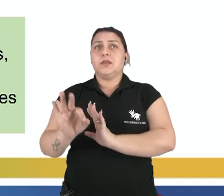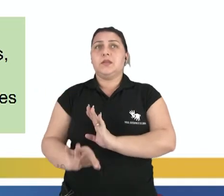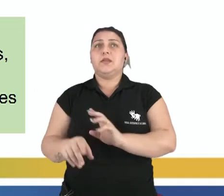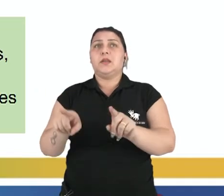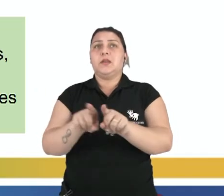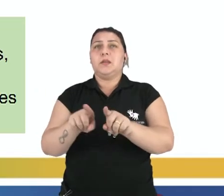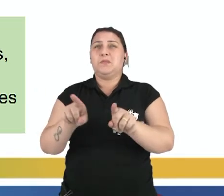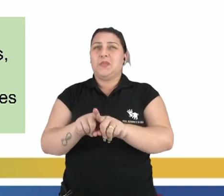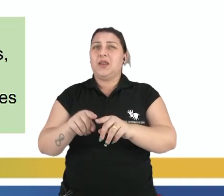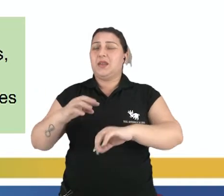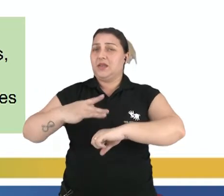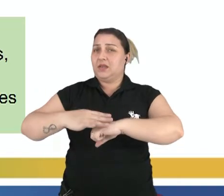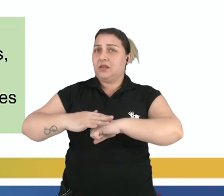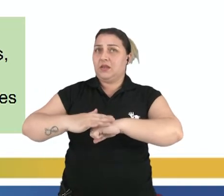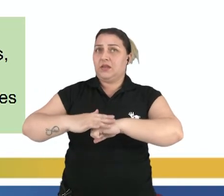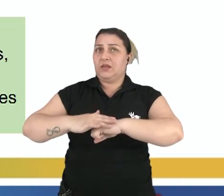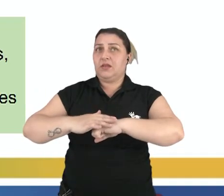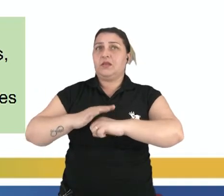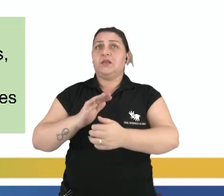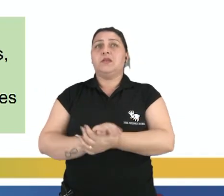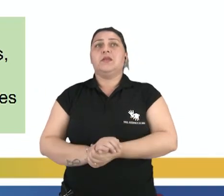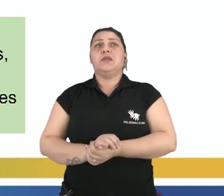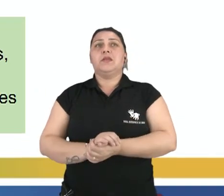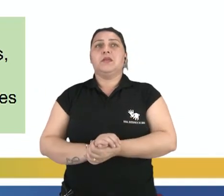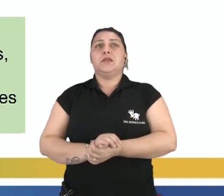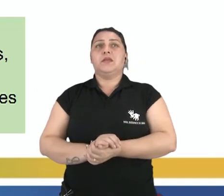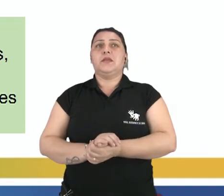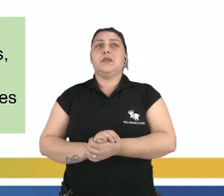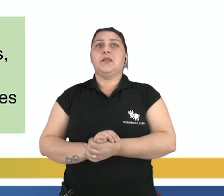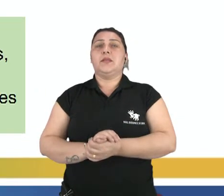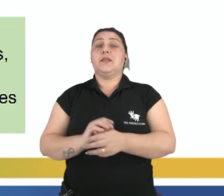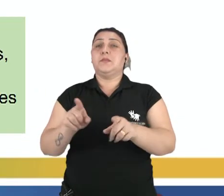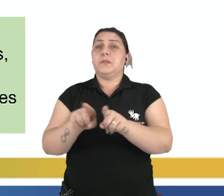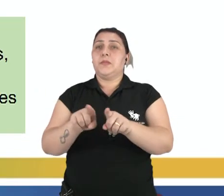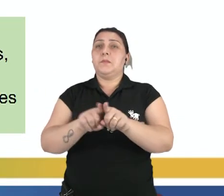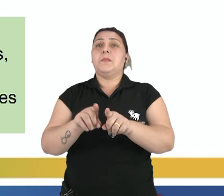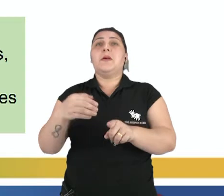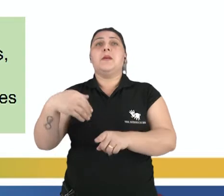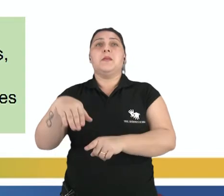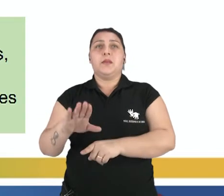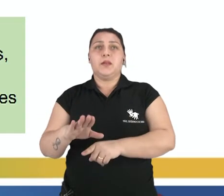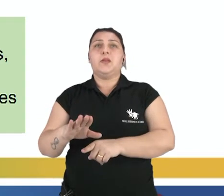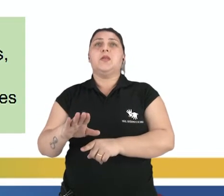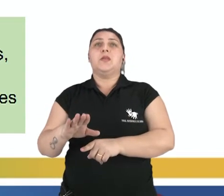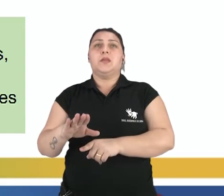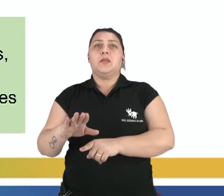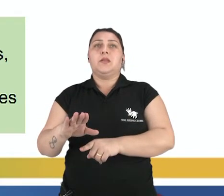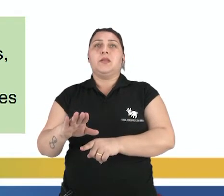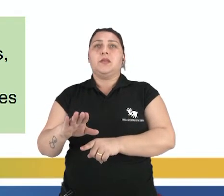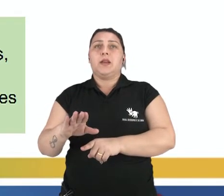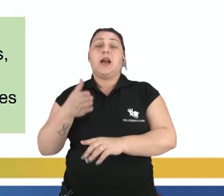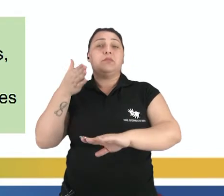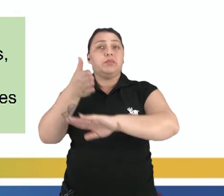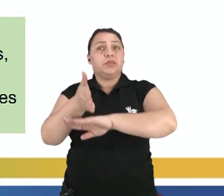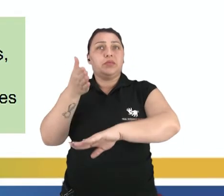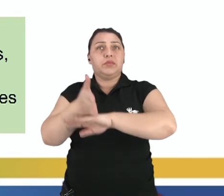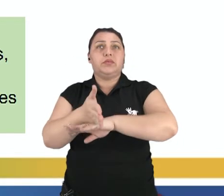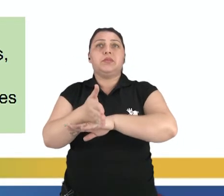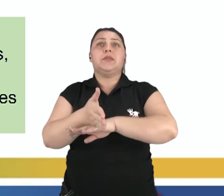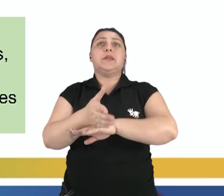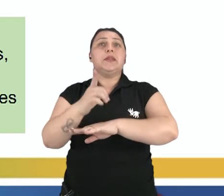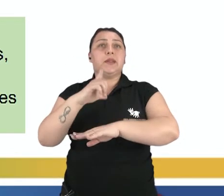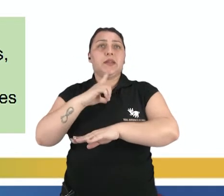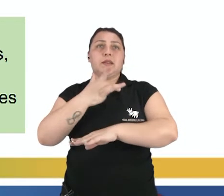essas infecções e essas doenças, né? Além de uma maior disponibilidade a serviços